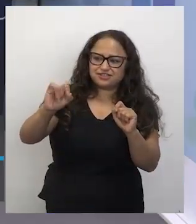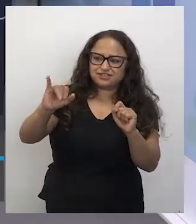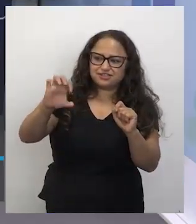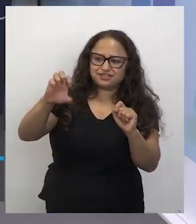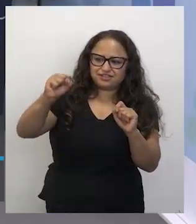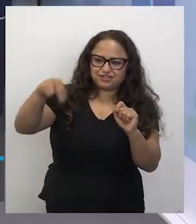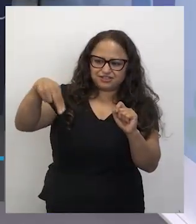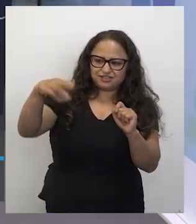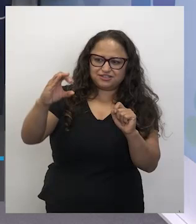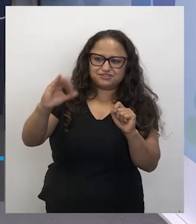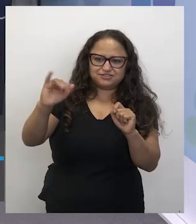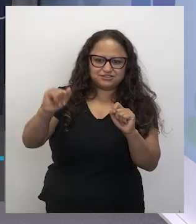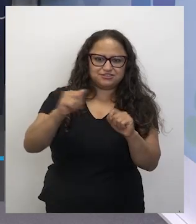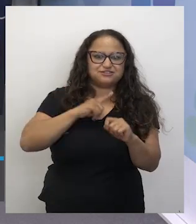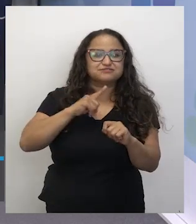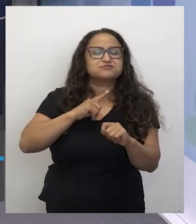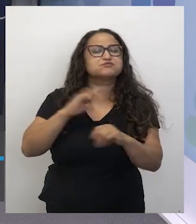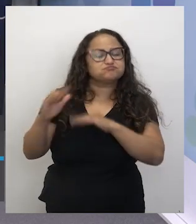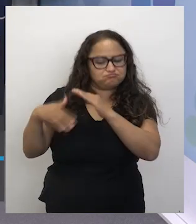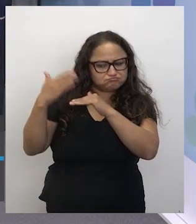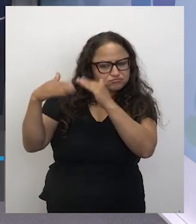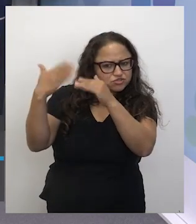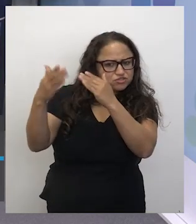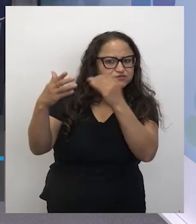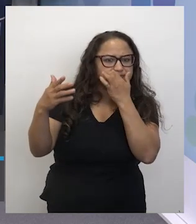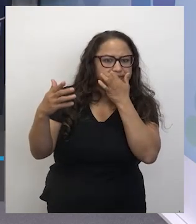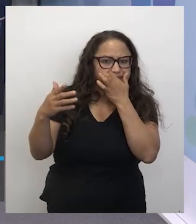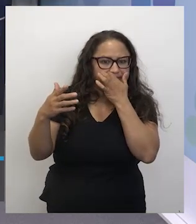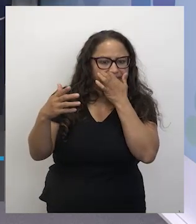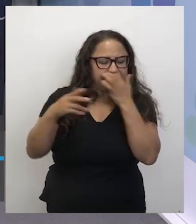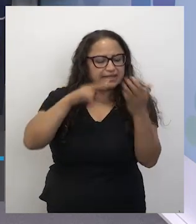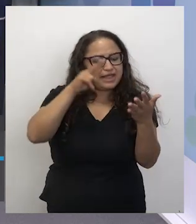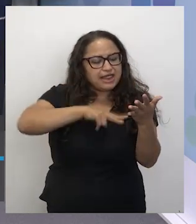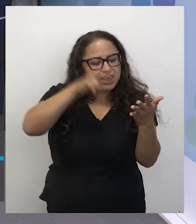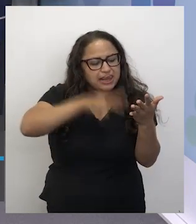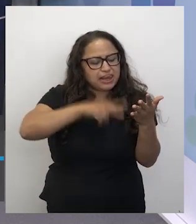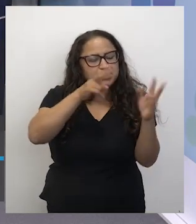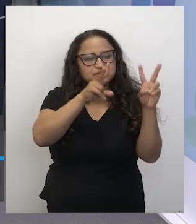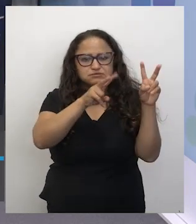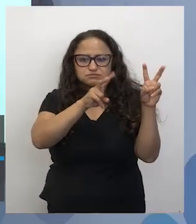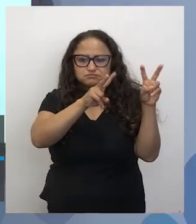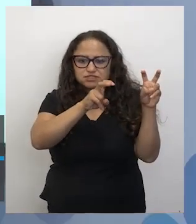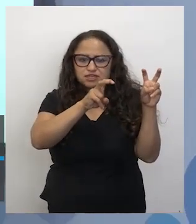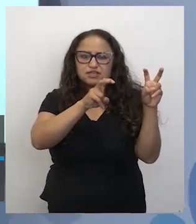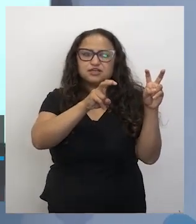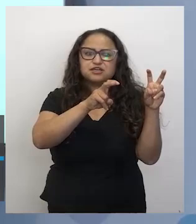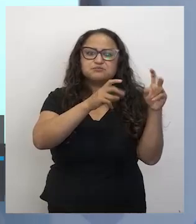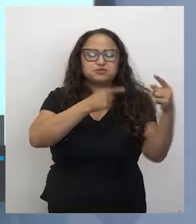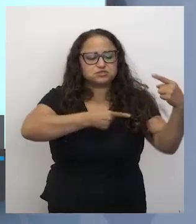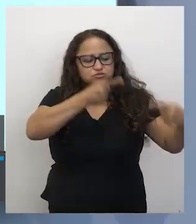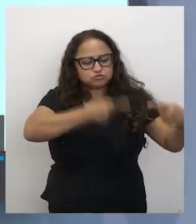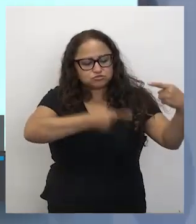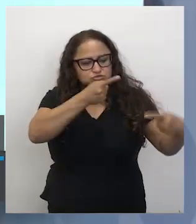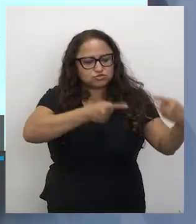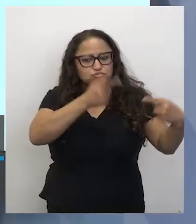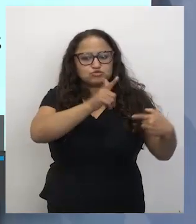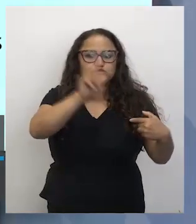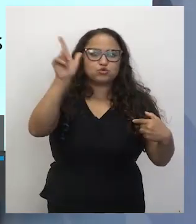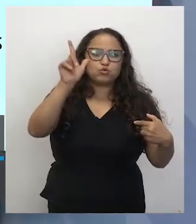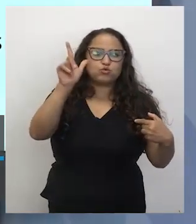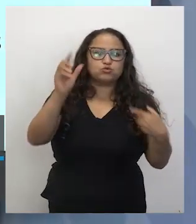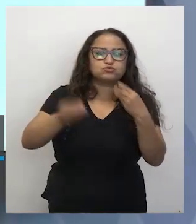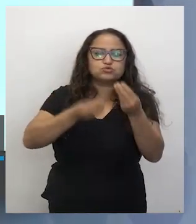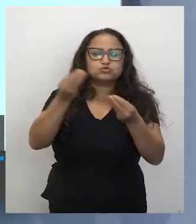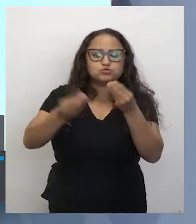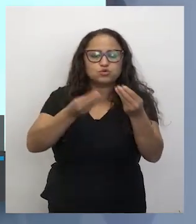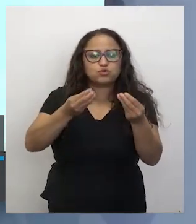né? é algo que precisa desenvolver, né, estudante? Talvez ler livros sobre esse tema, né? Discutir com outras pessoas sobre a resiliência emocional, sobre